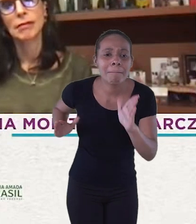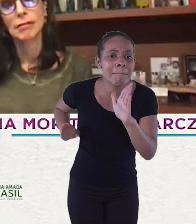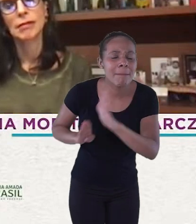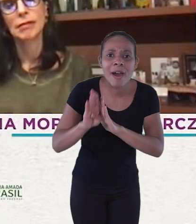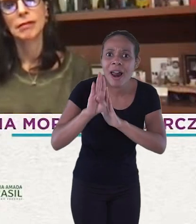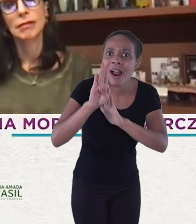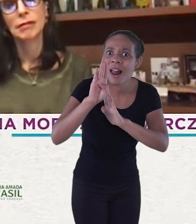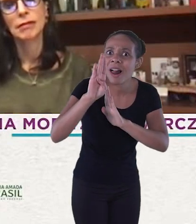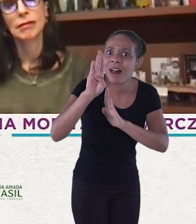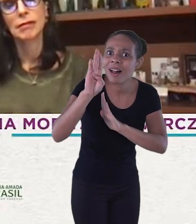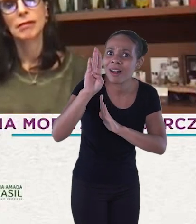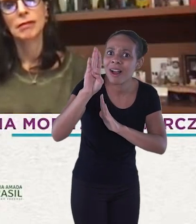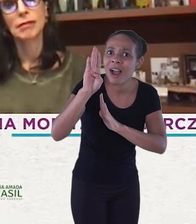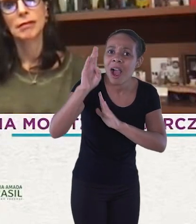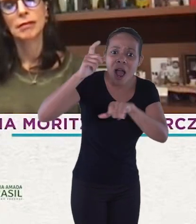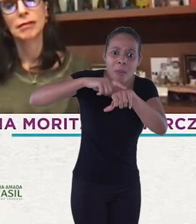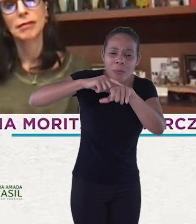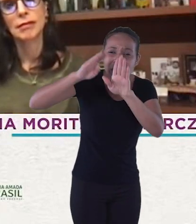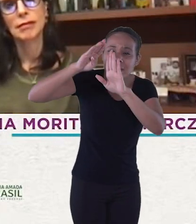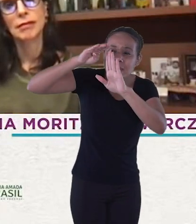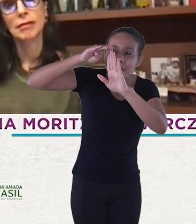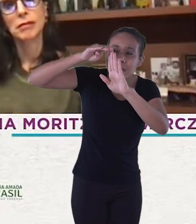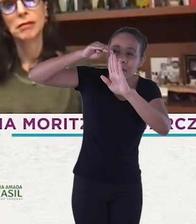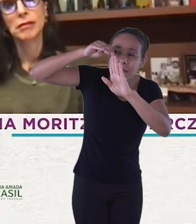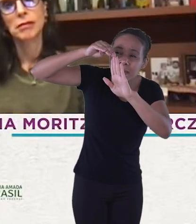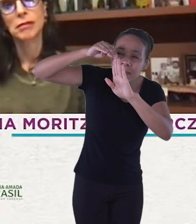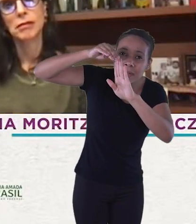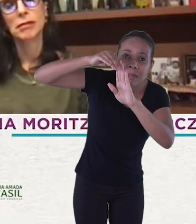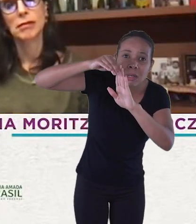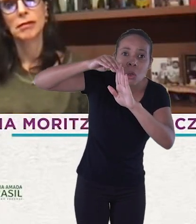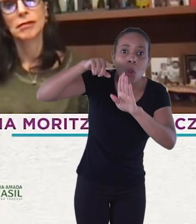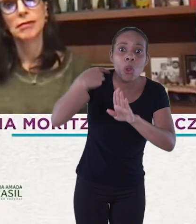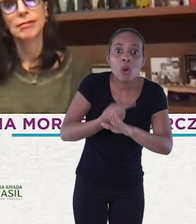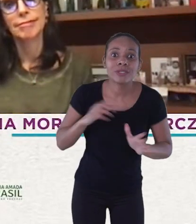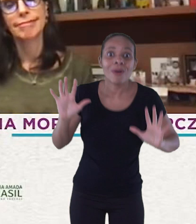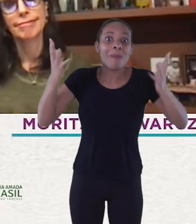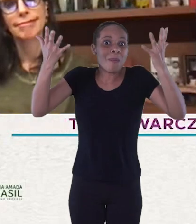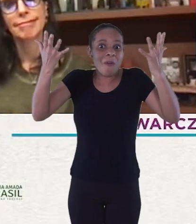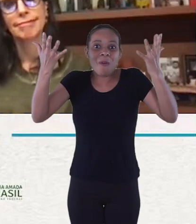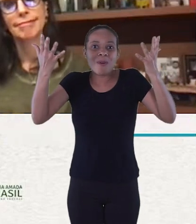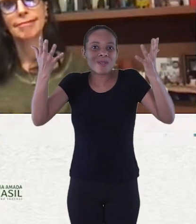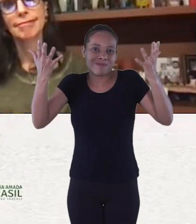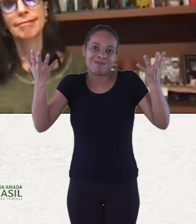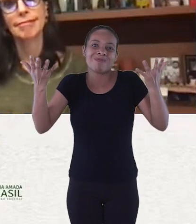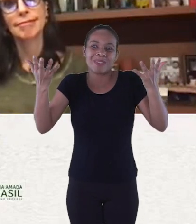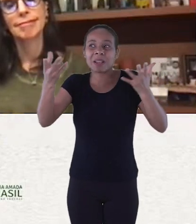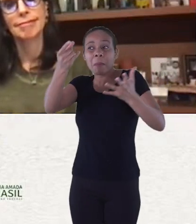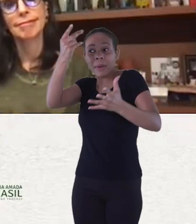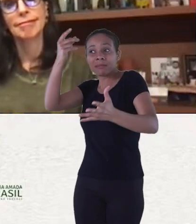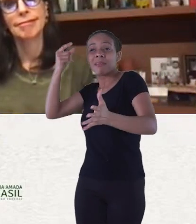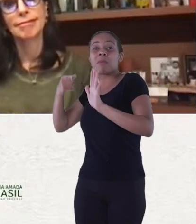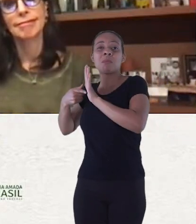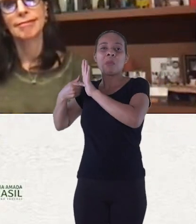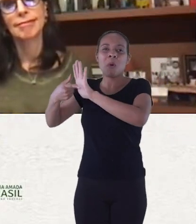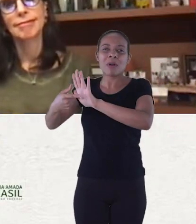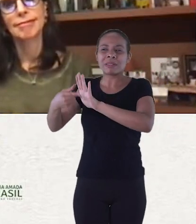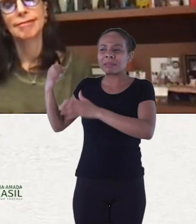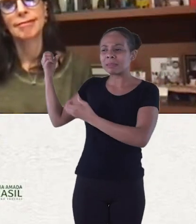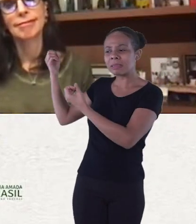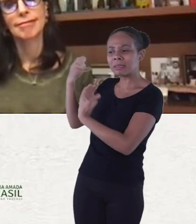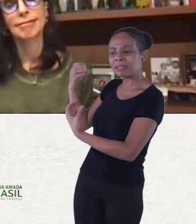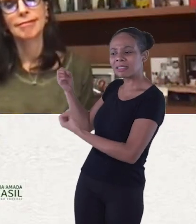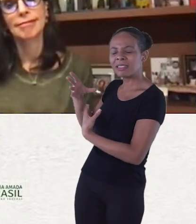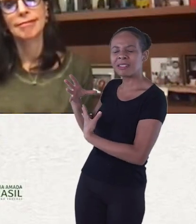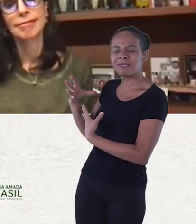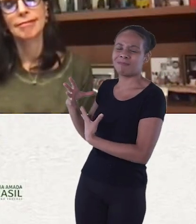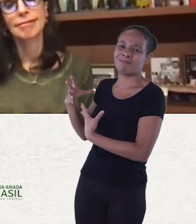personagens podem nos dizer muito dessa luta pela vida, pela experiência, né? Enfim, eu acho